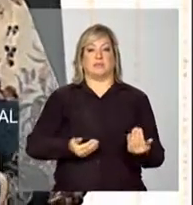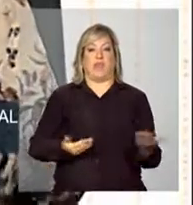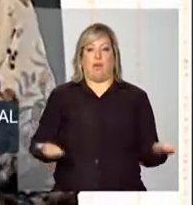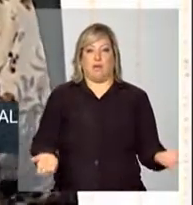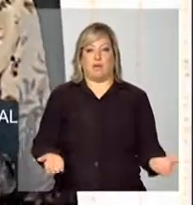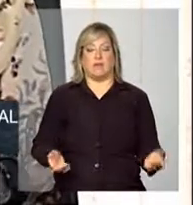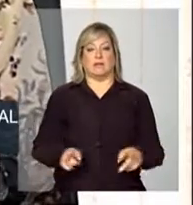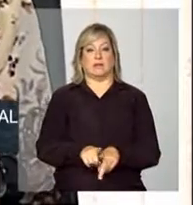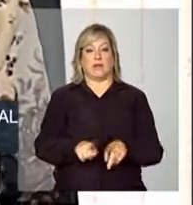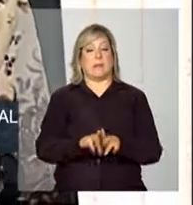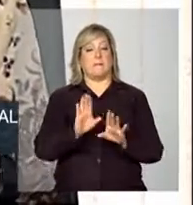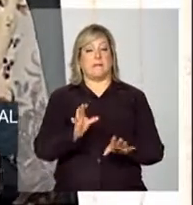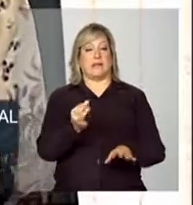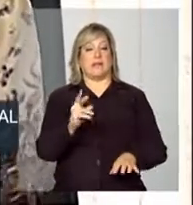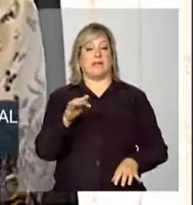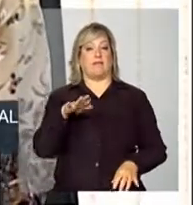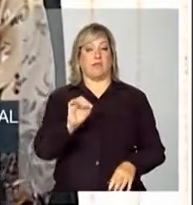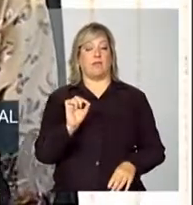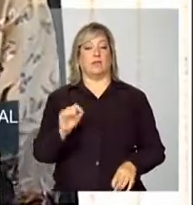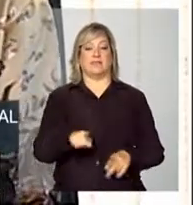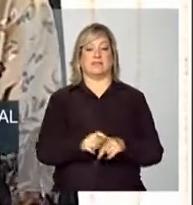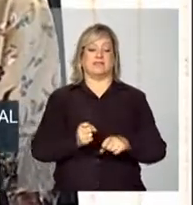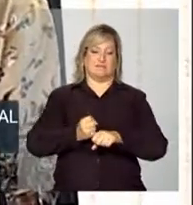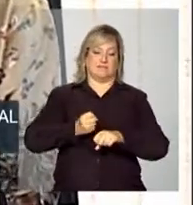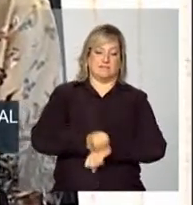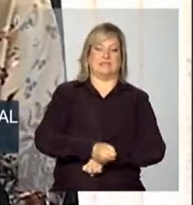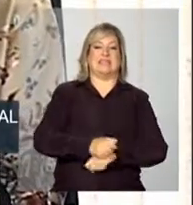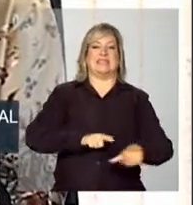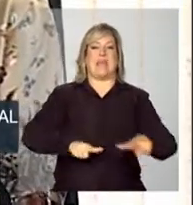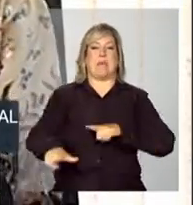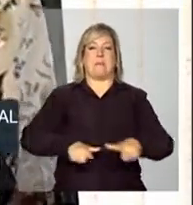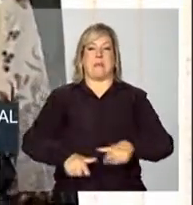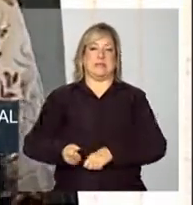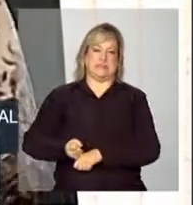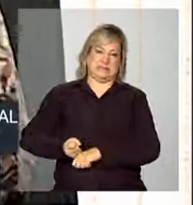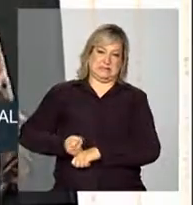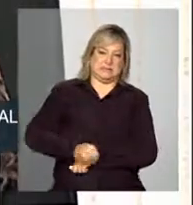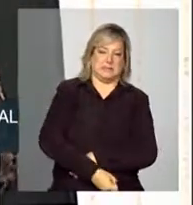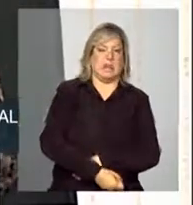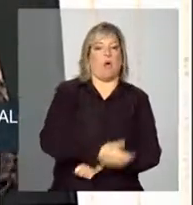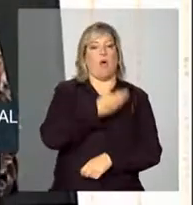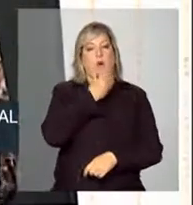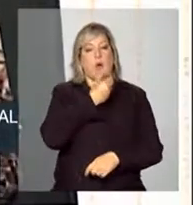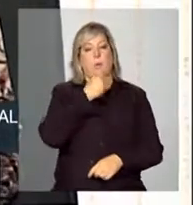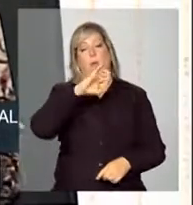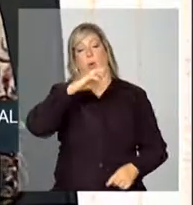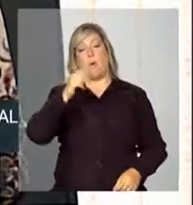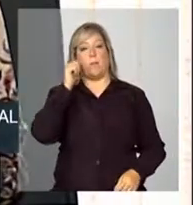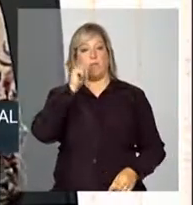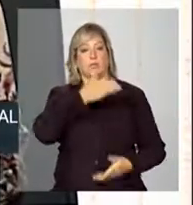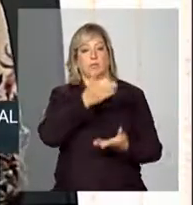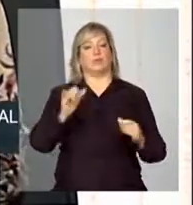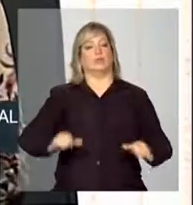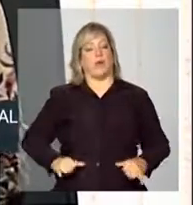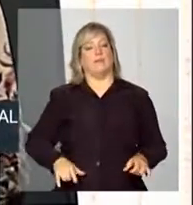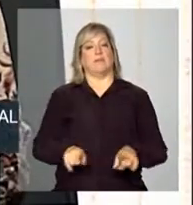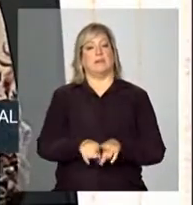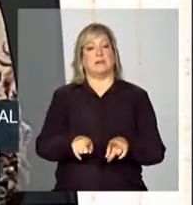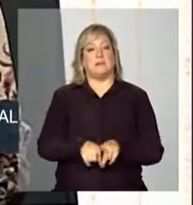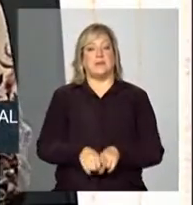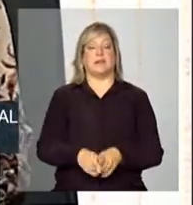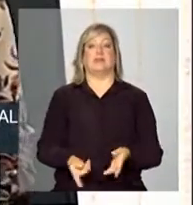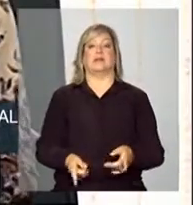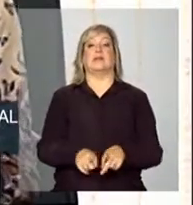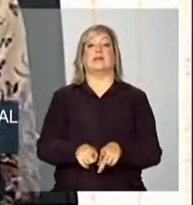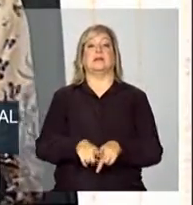mas também o tráfico para fins de trabalho escravo sejam homens ou mulheres o tráfico